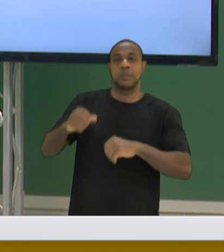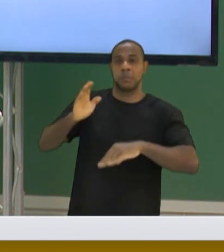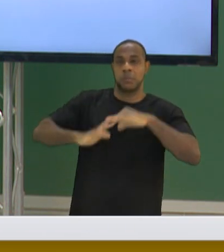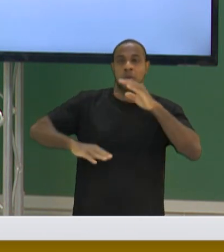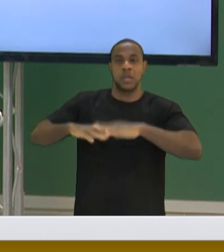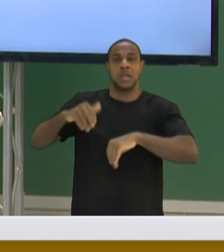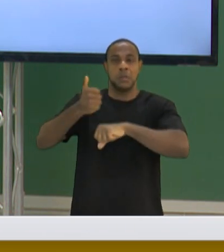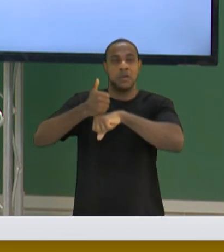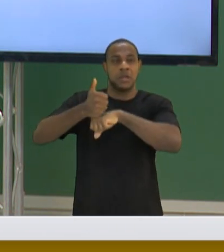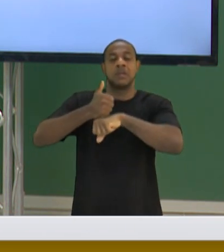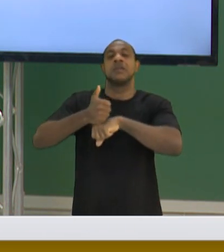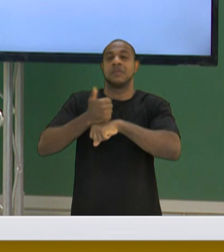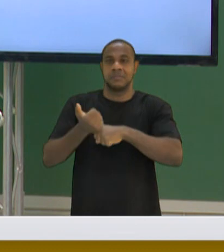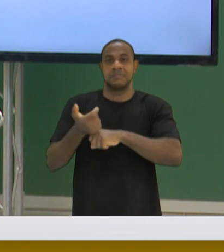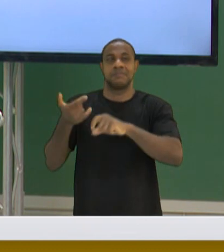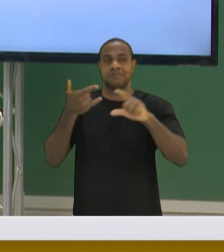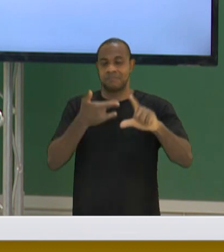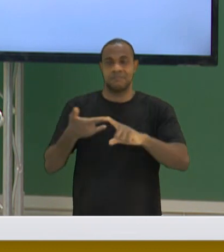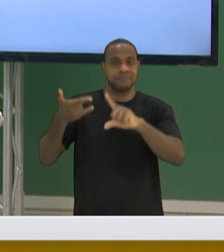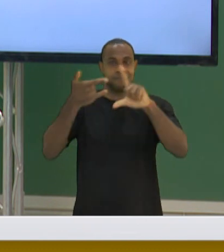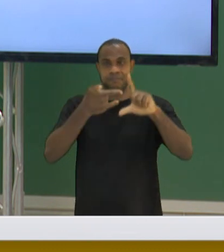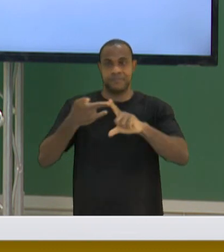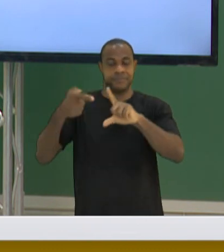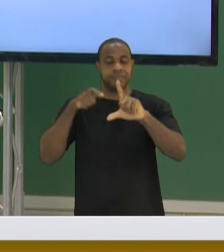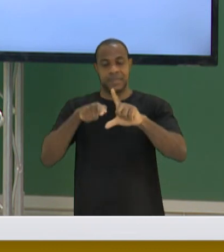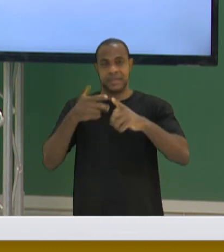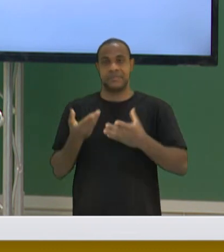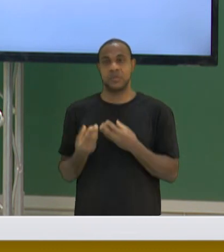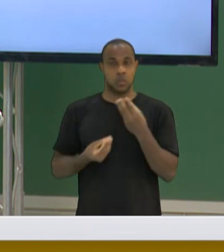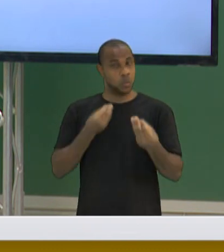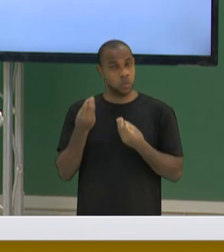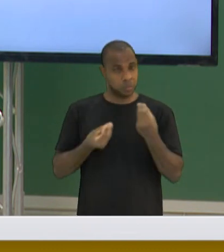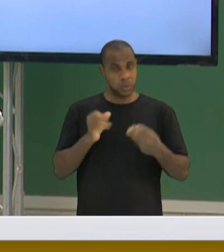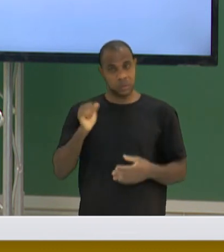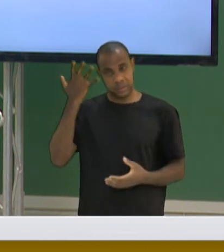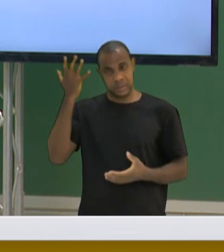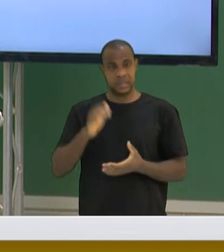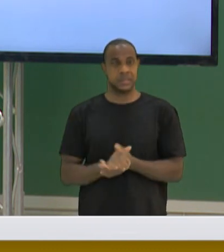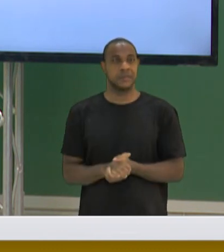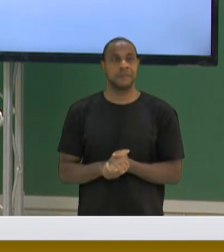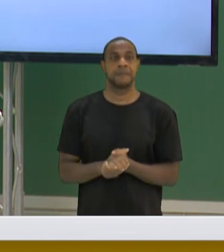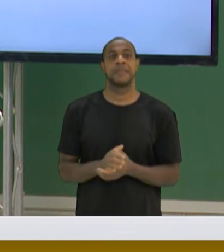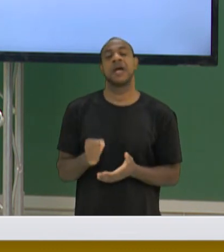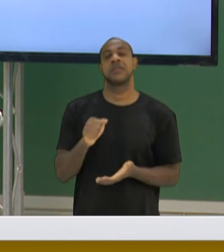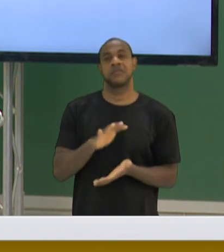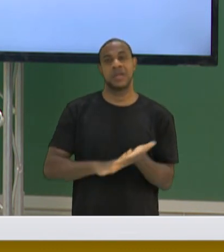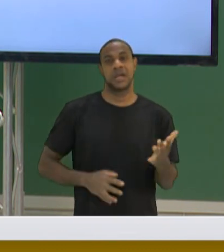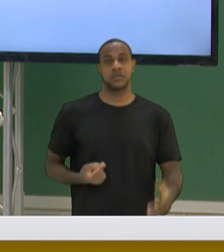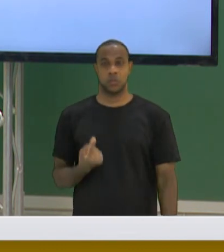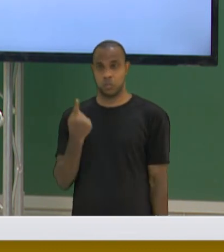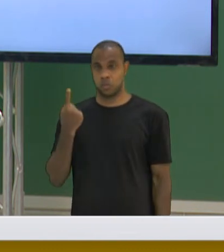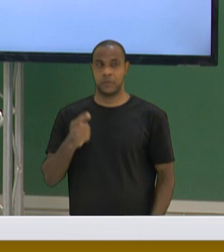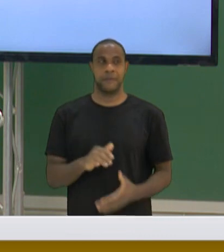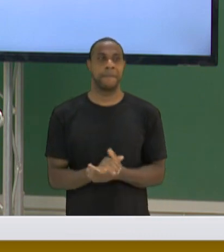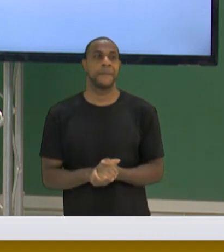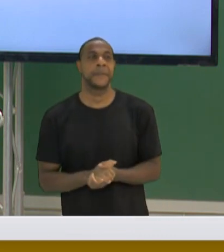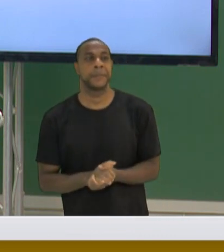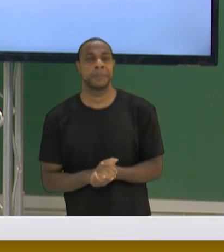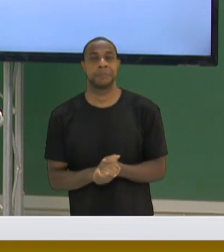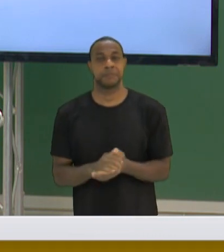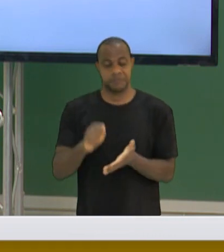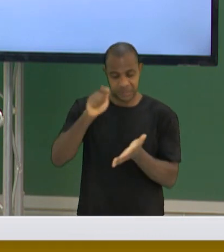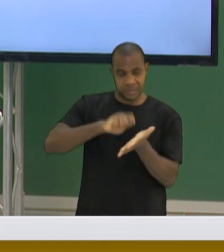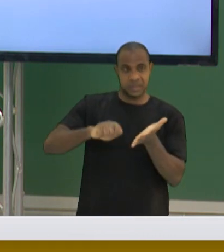profissional a partir das lives vamos lá atividade um vamos